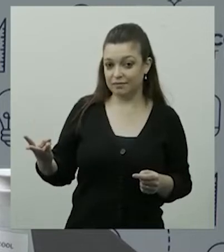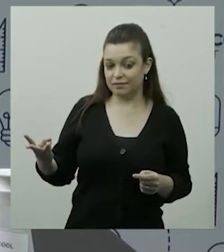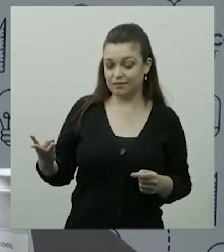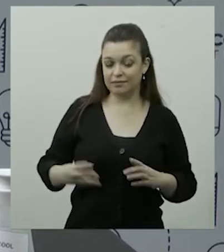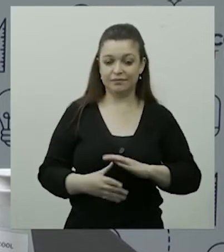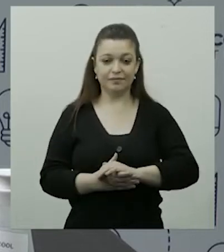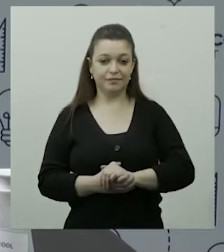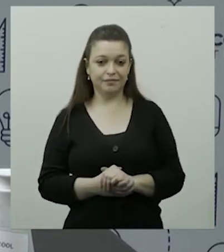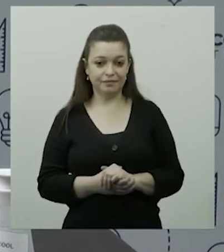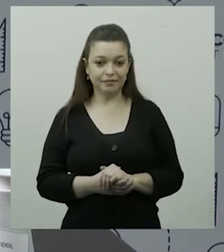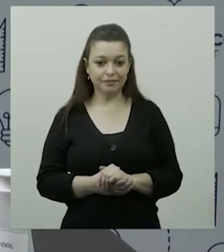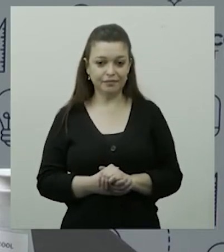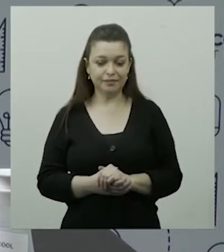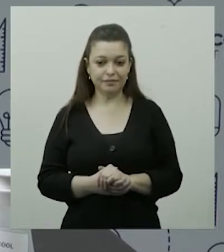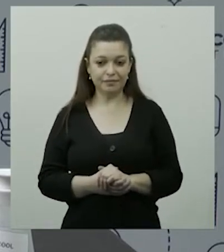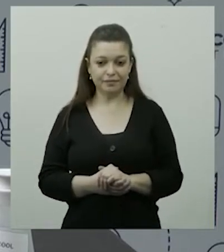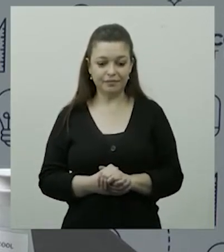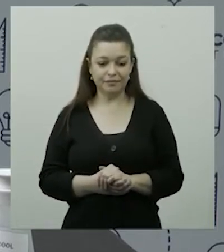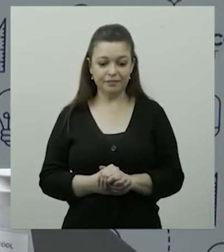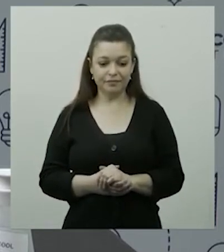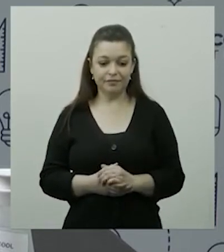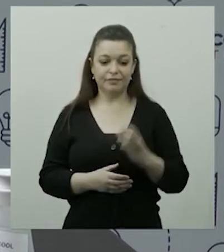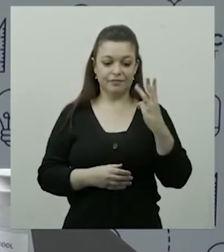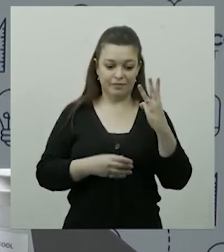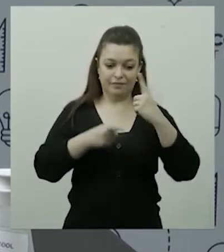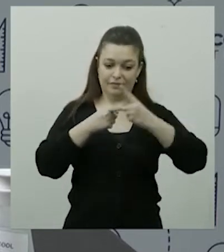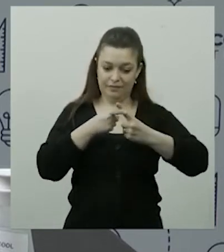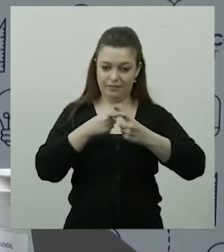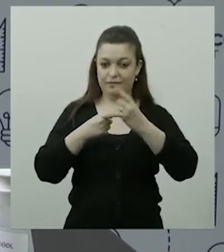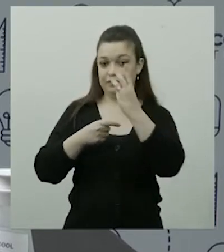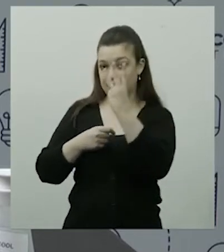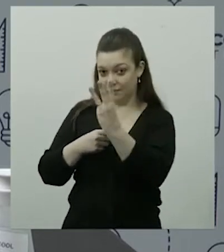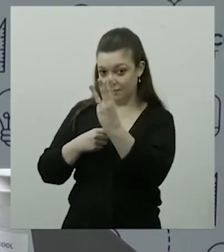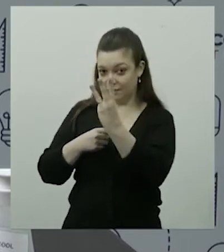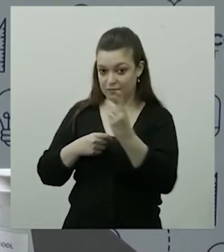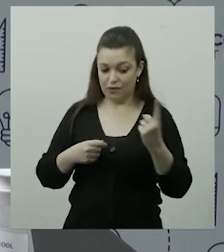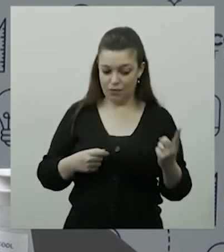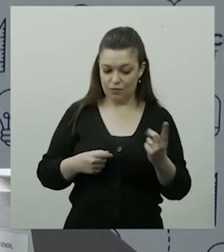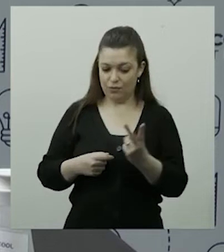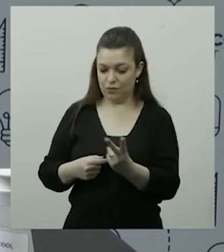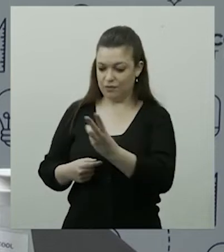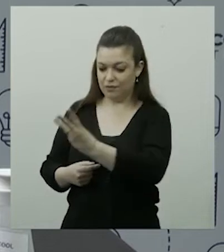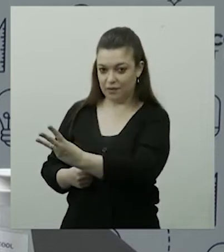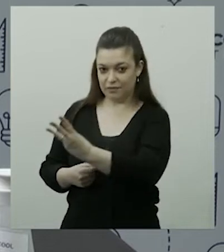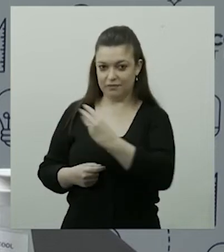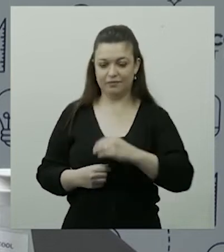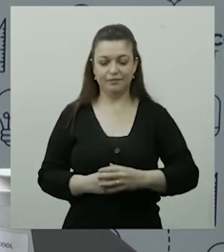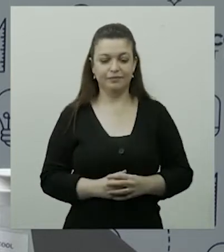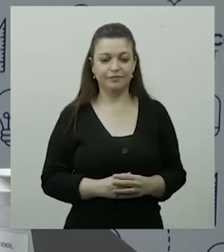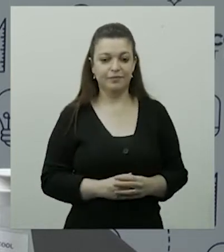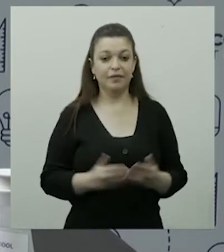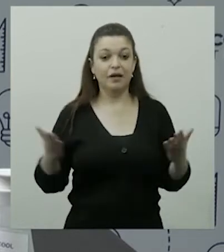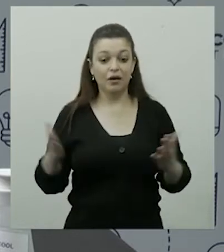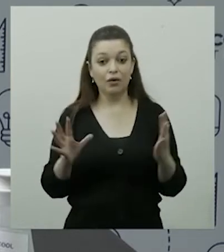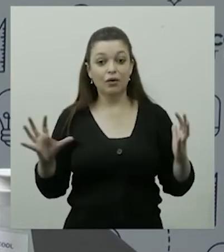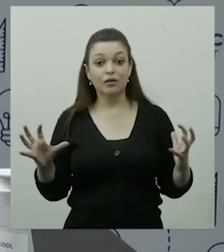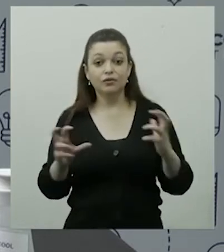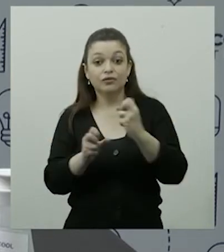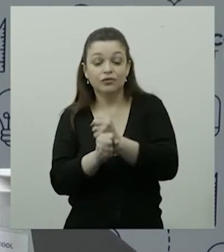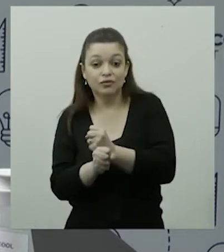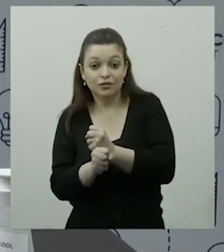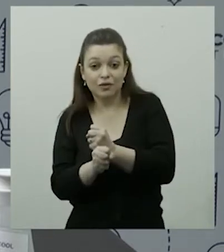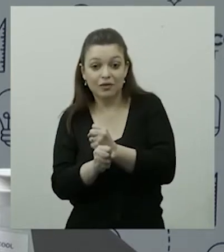2, 3. 3 vezes o número 3. Vamos contar agora para ver quanto